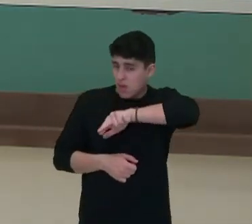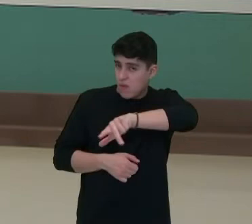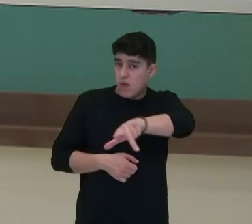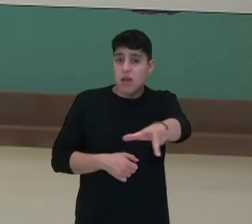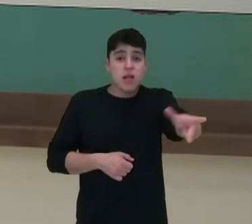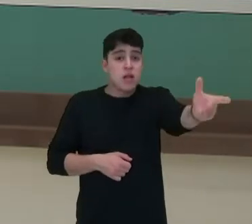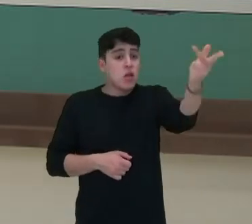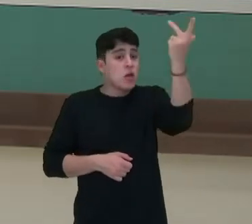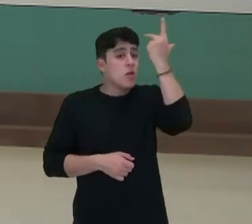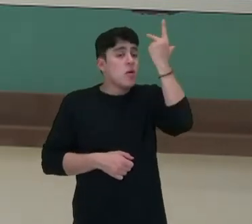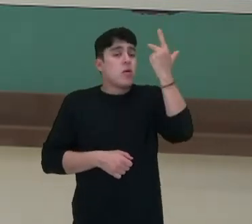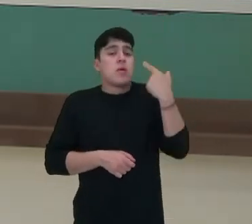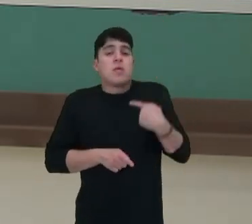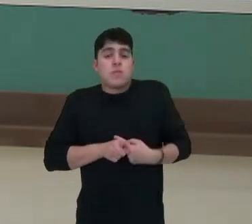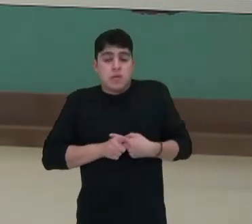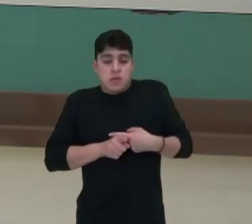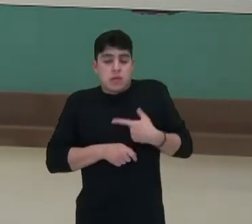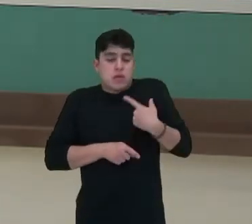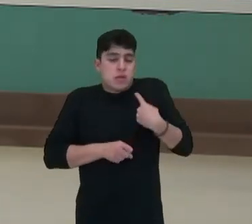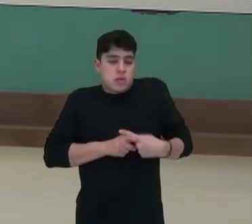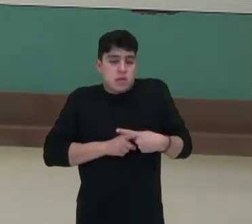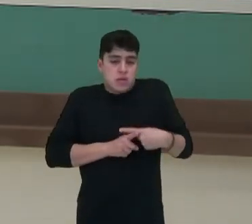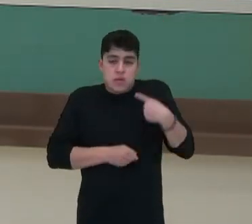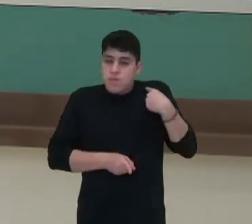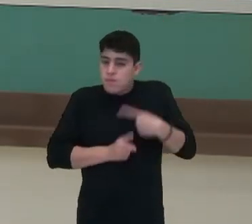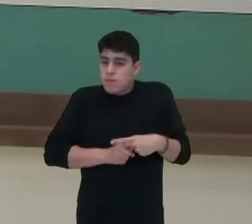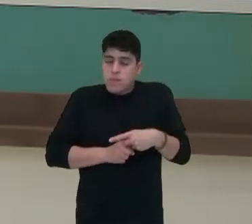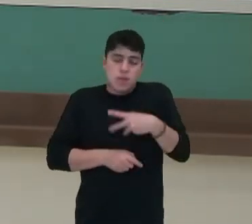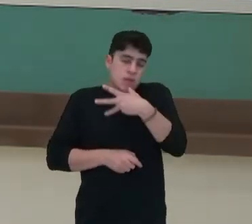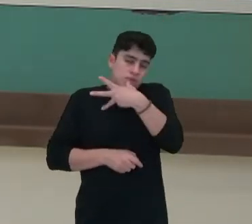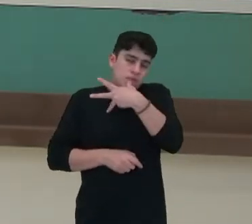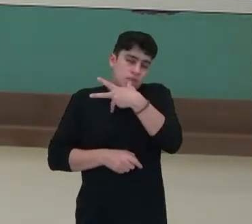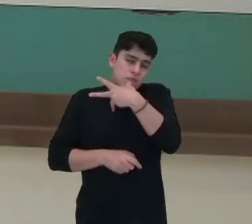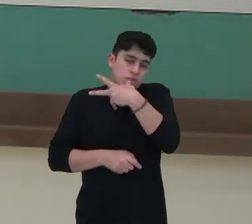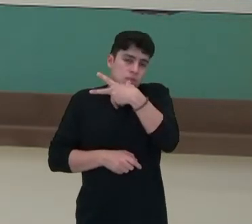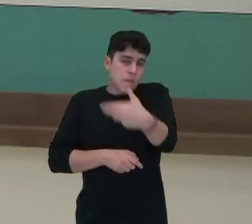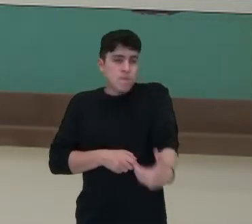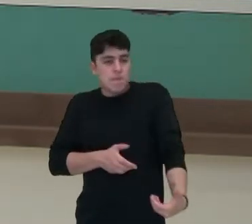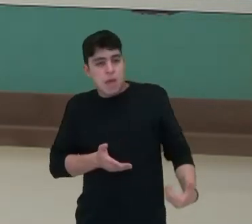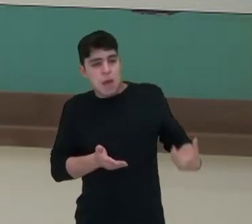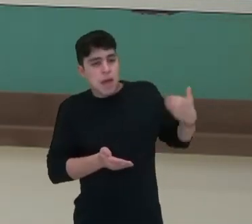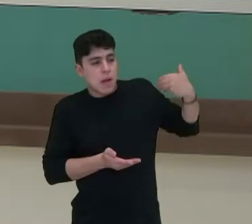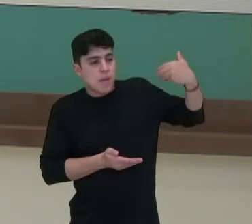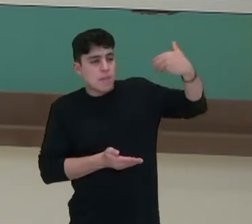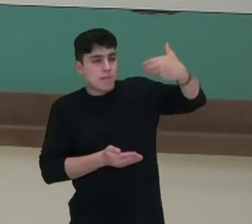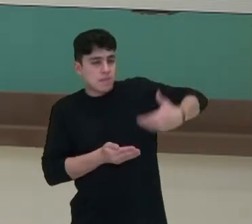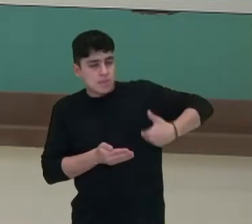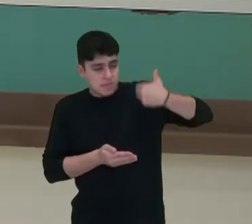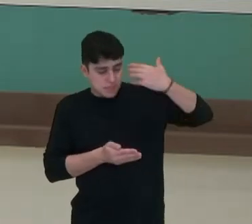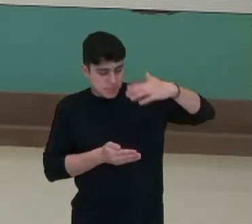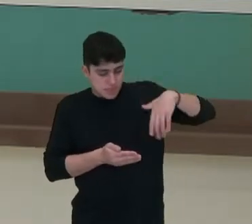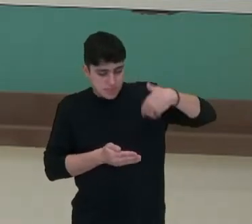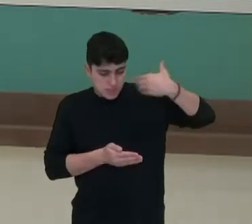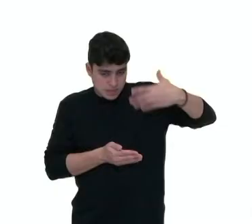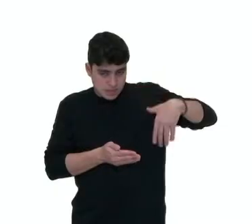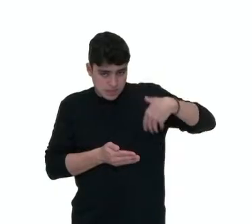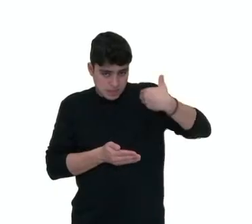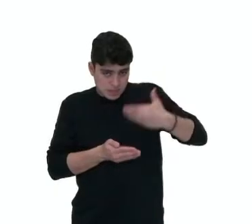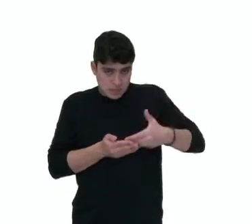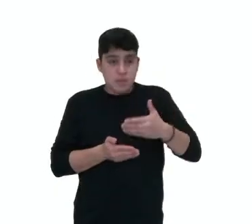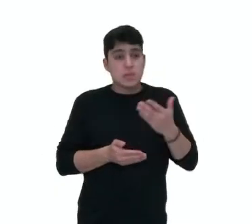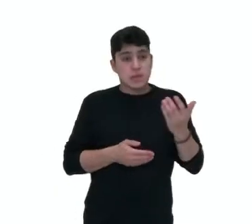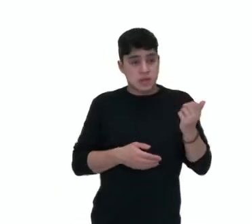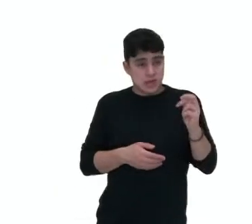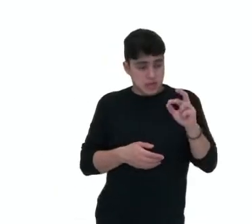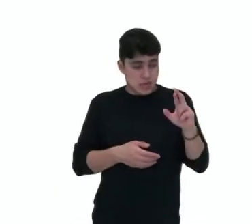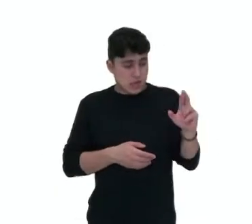se estendem e perduram por muito mais tempo. Então, a arritmia, quando acontece,